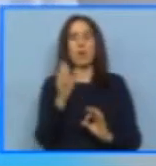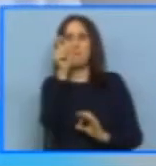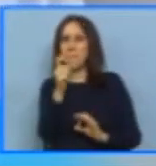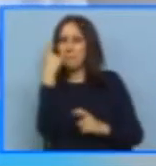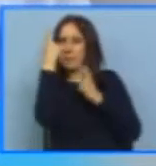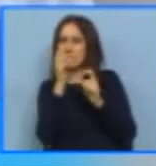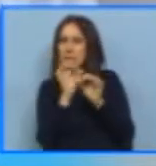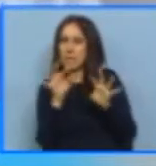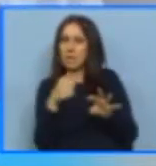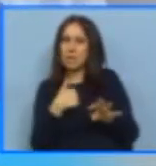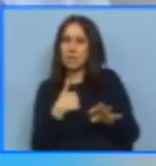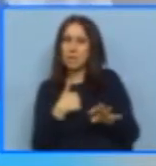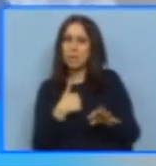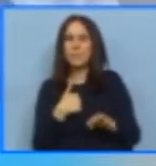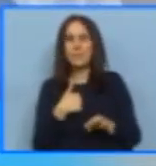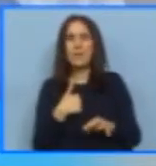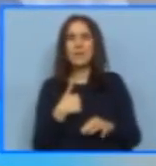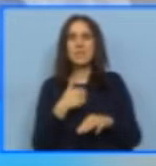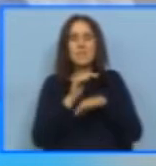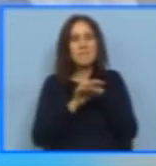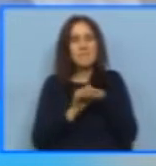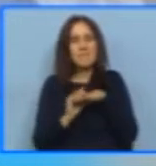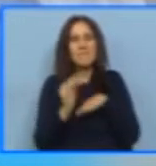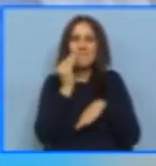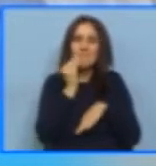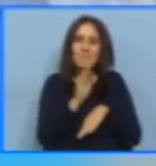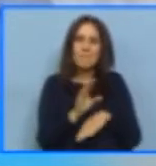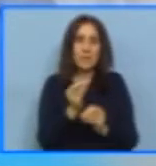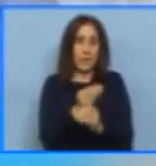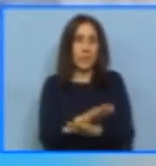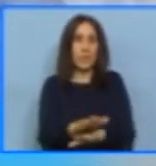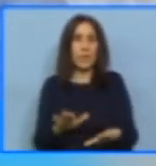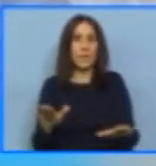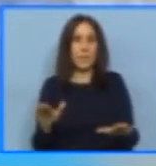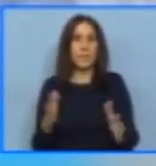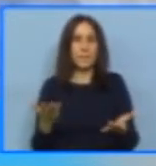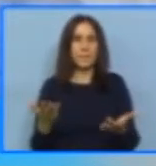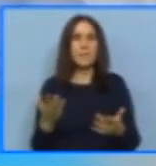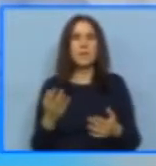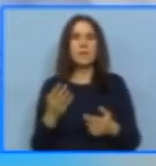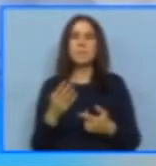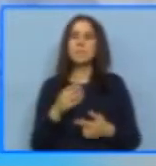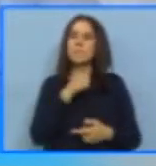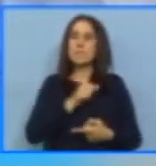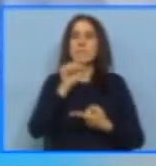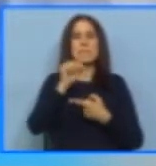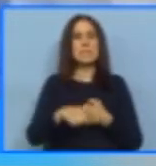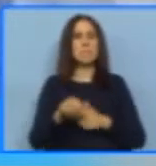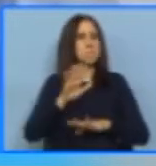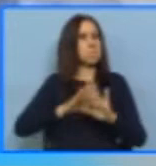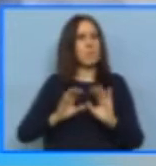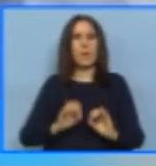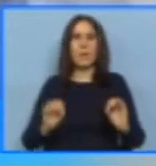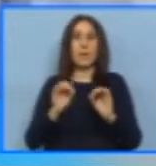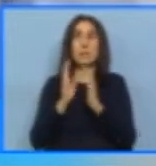como eu. Esta docilidade inerente a ser criança, não é? E de responder sim, sem reservas, a um convite